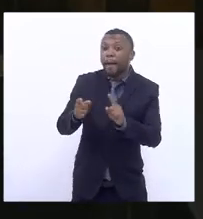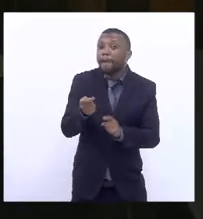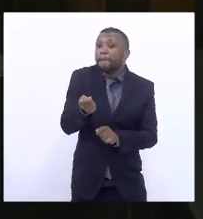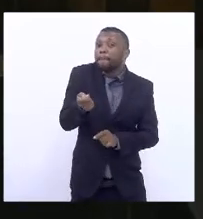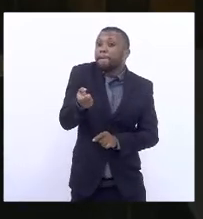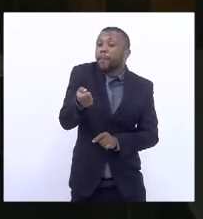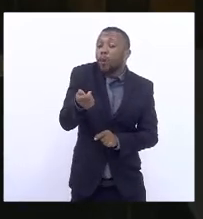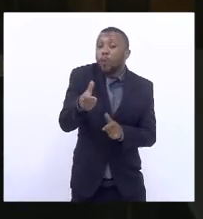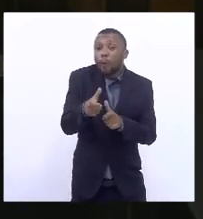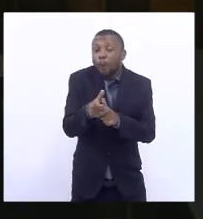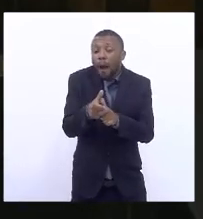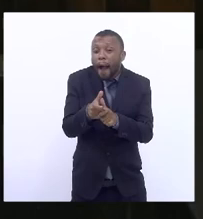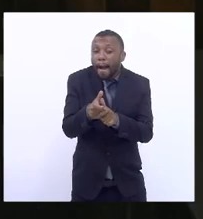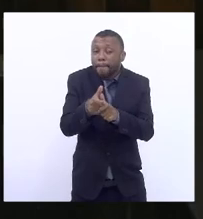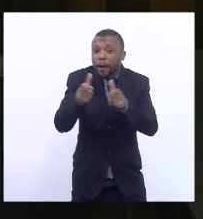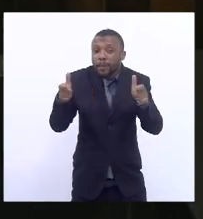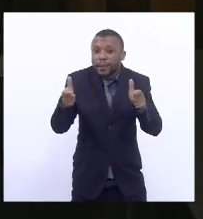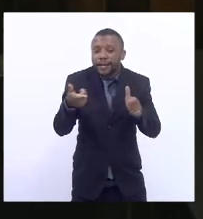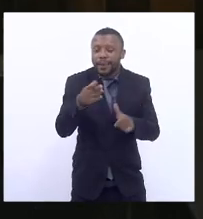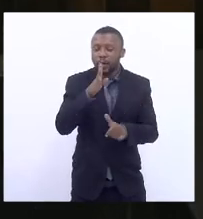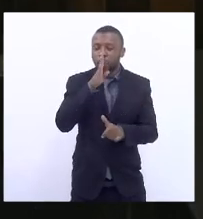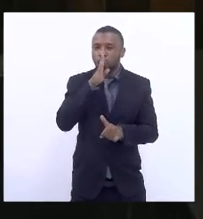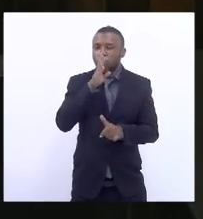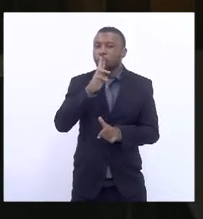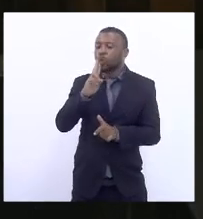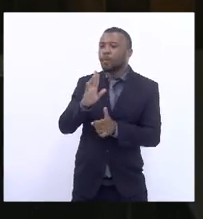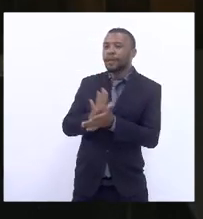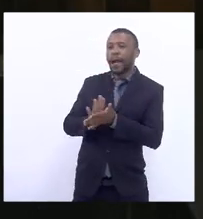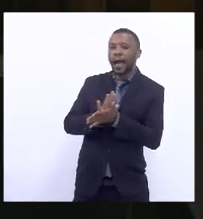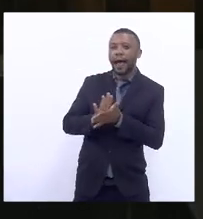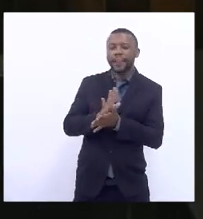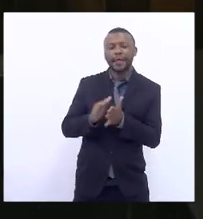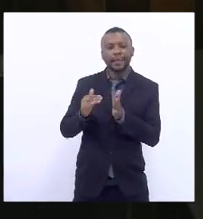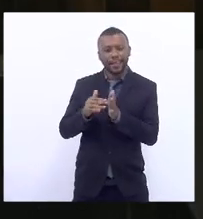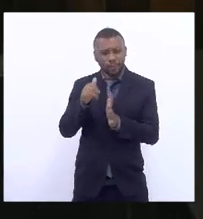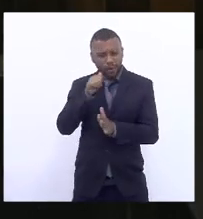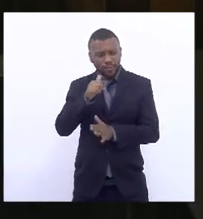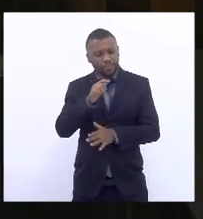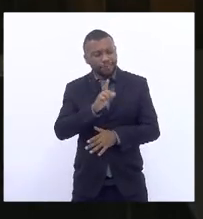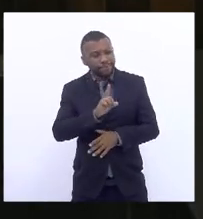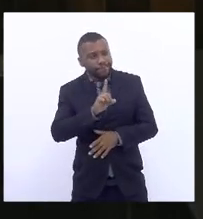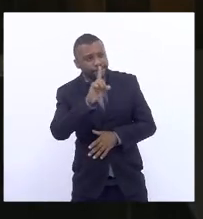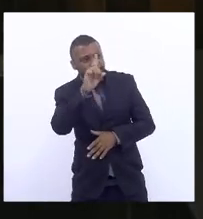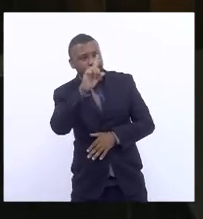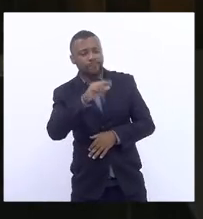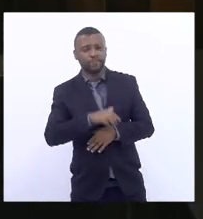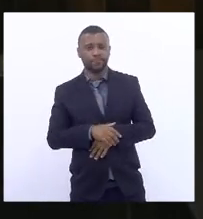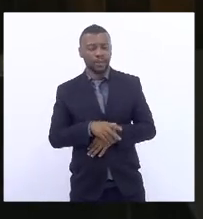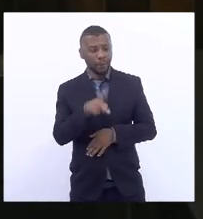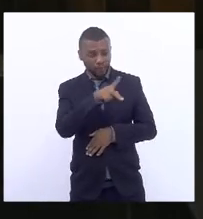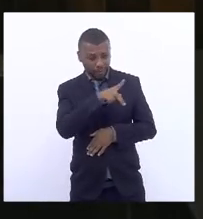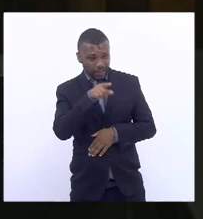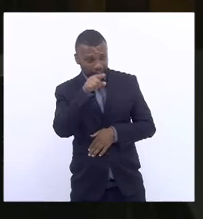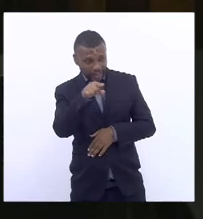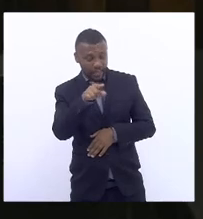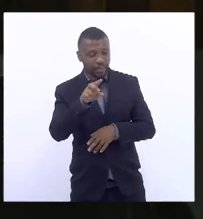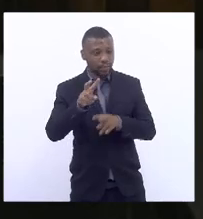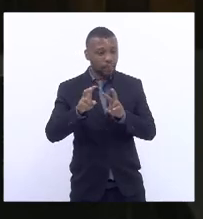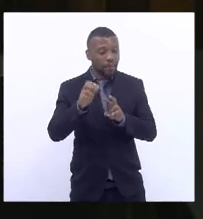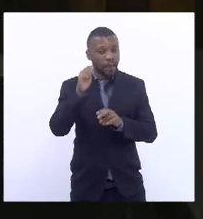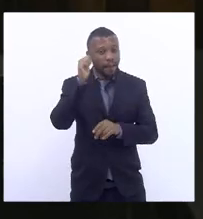permaneceu silenciosa. Até que uma menina levantou o dedo e disse: professor, esse negócio de